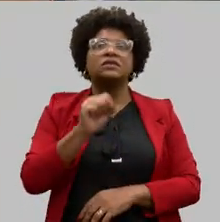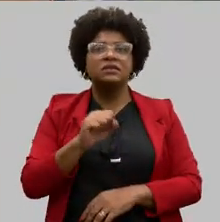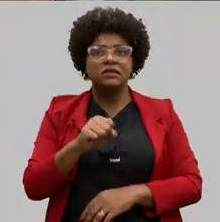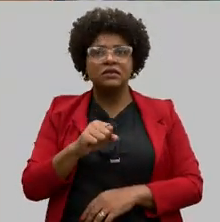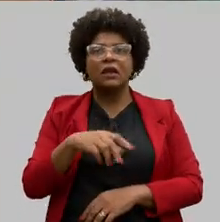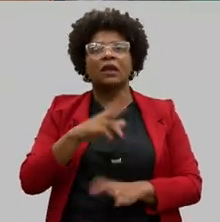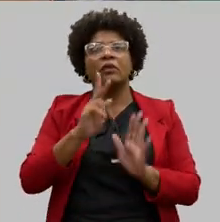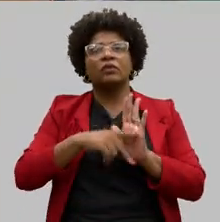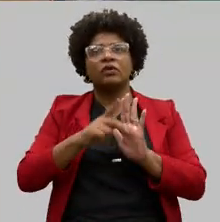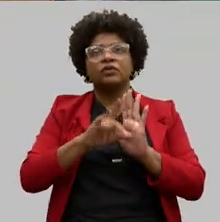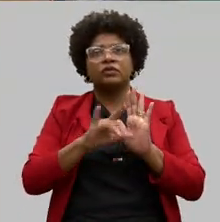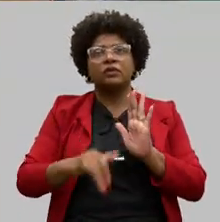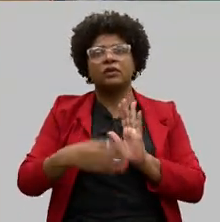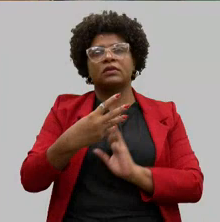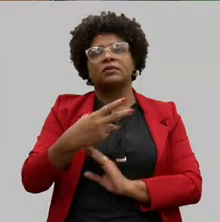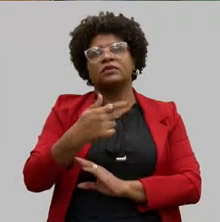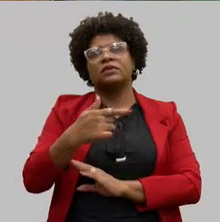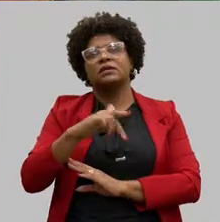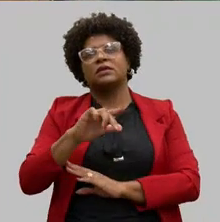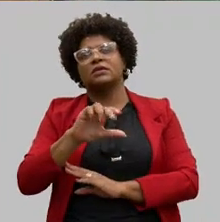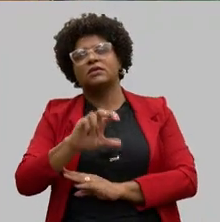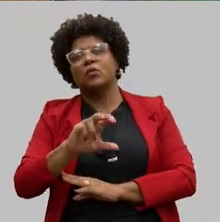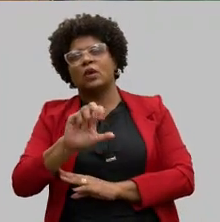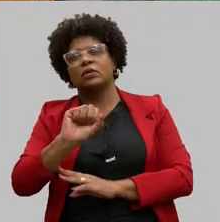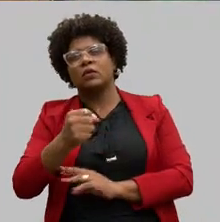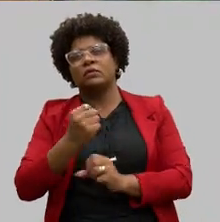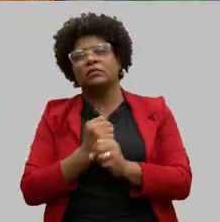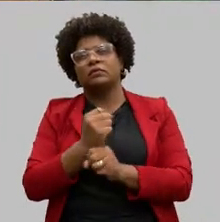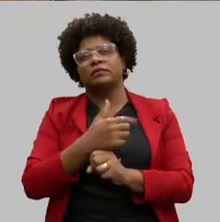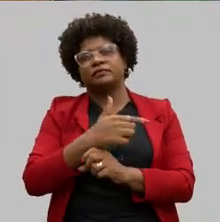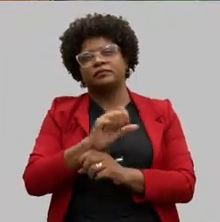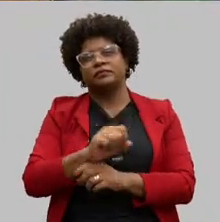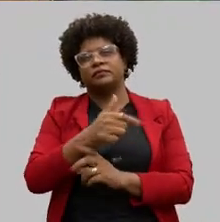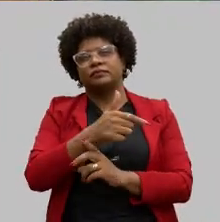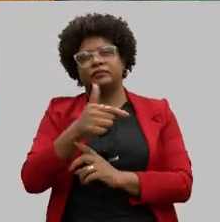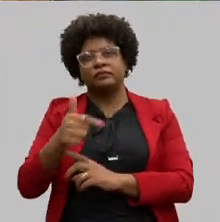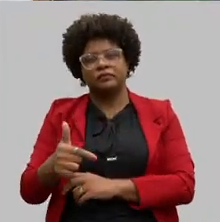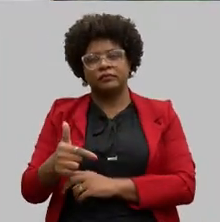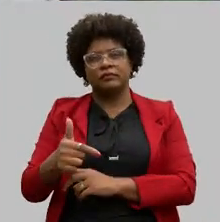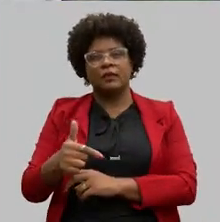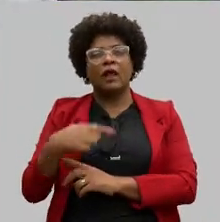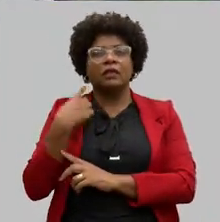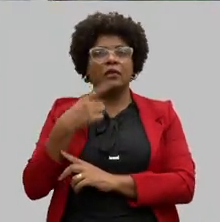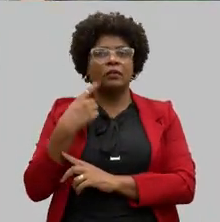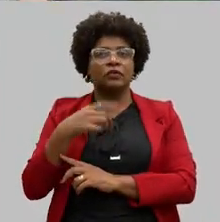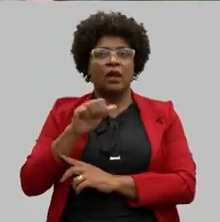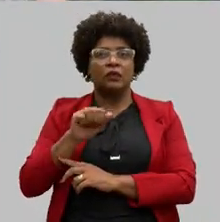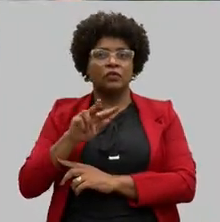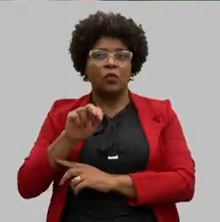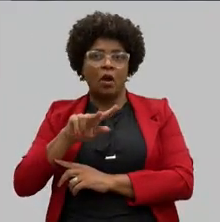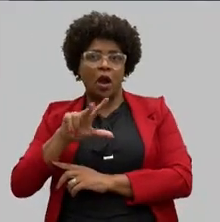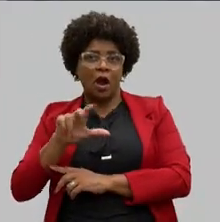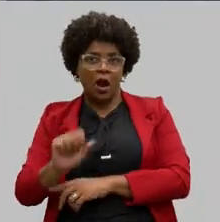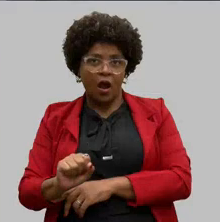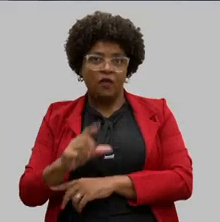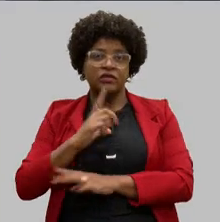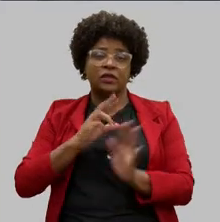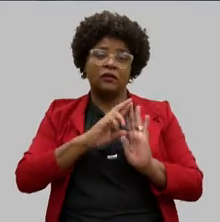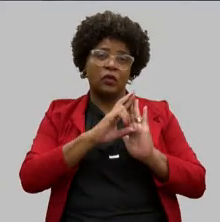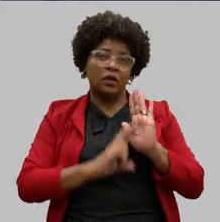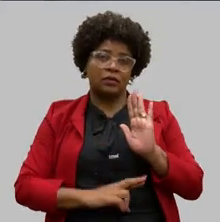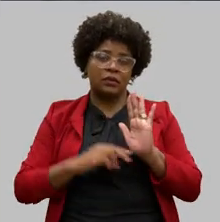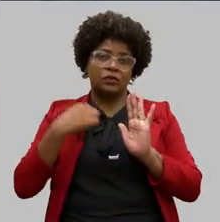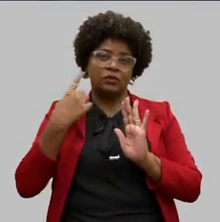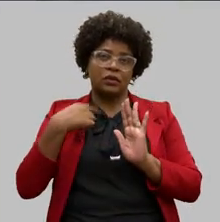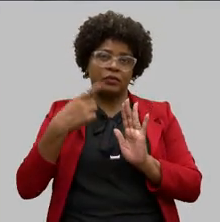lei 3758 de2022 de autoria do deputado Dalmo Ribeiro Silva e desarquivado a requerimento do deputado João V Xavier o projeto